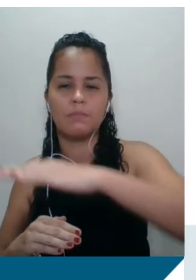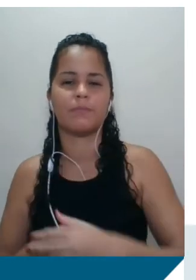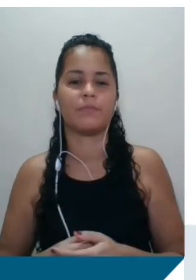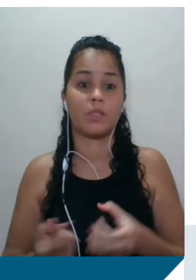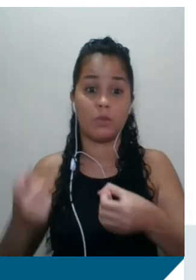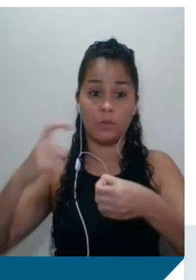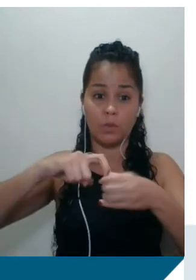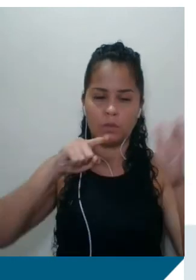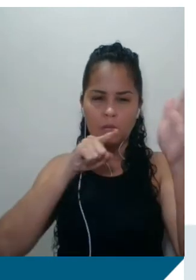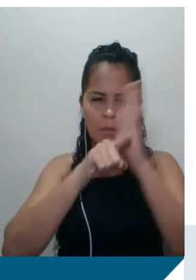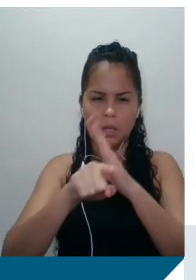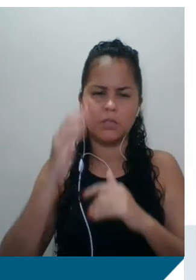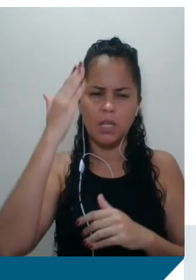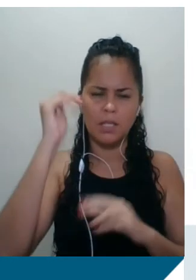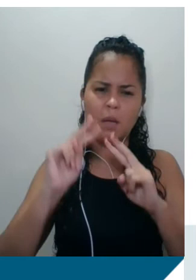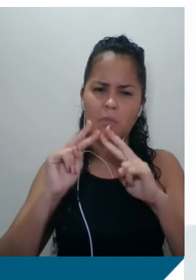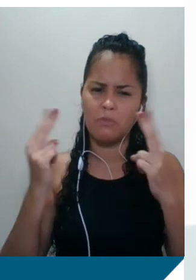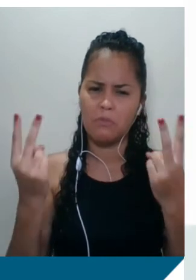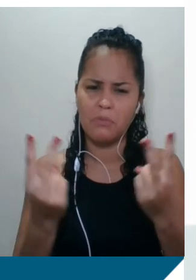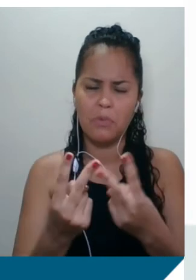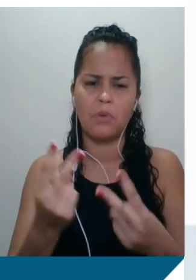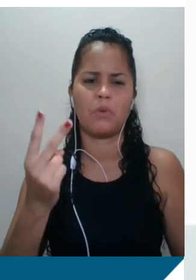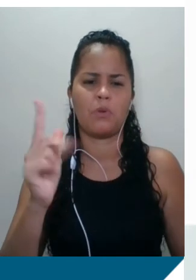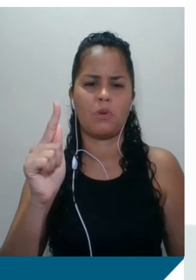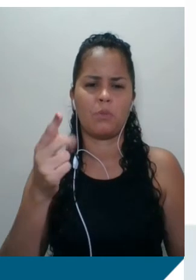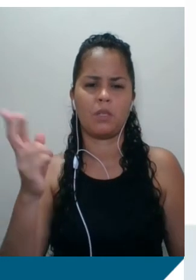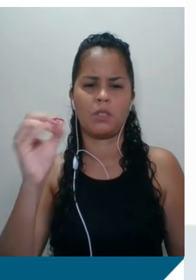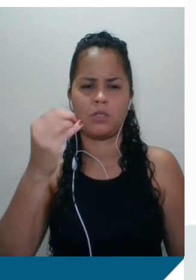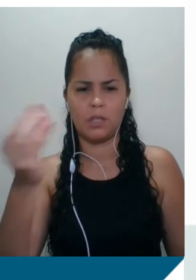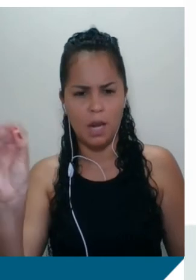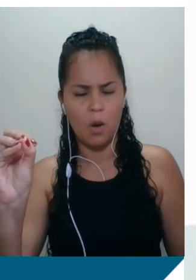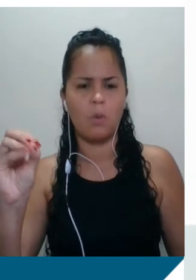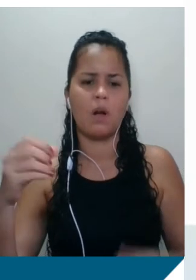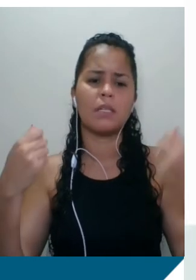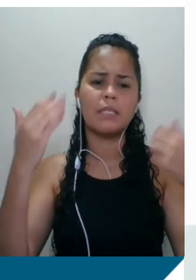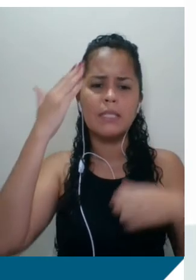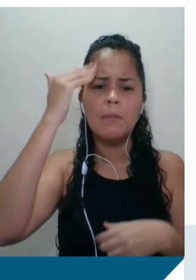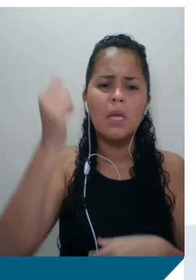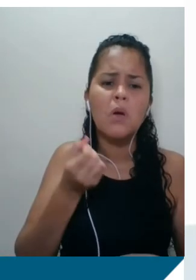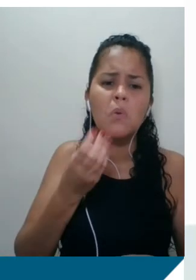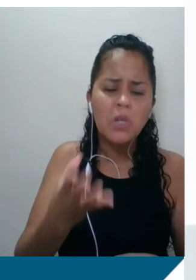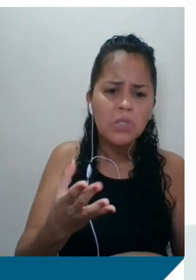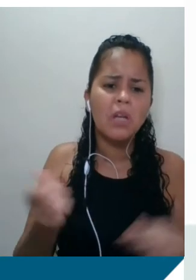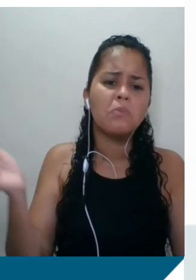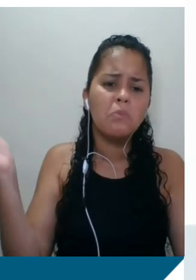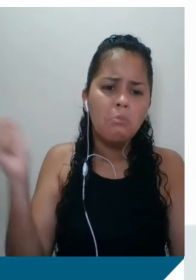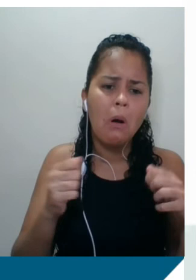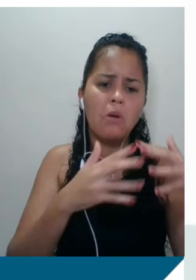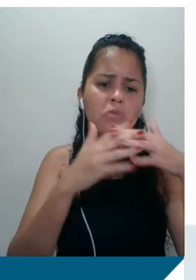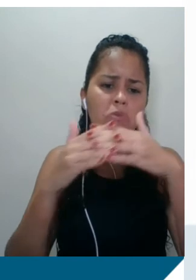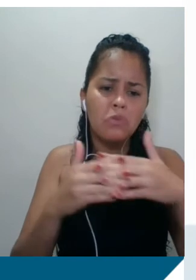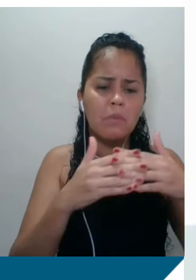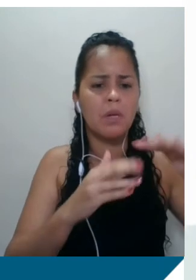pelo caminhão. Então, voltando ali na questão, a gente já sabe o volume total de grãos e a gente só precisa descobrir qual